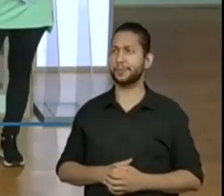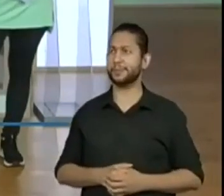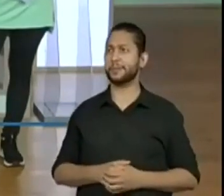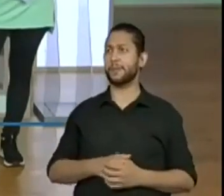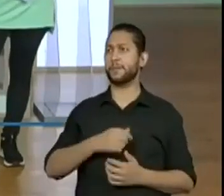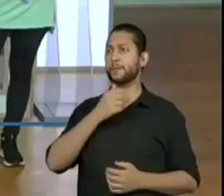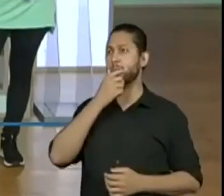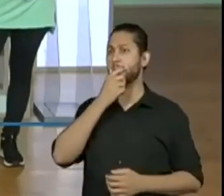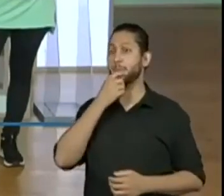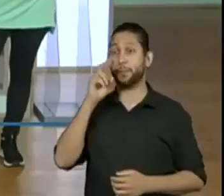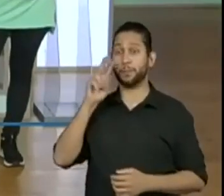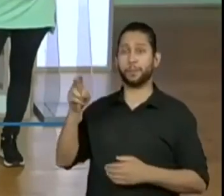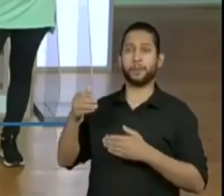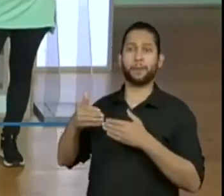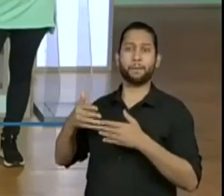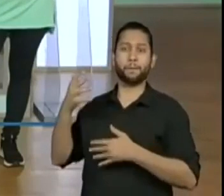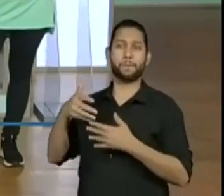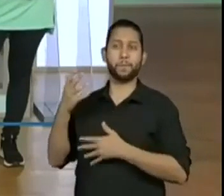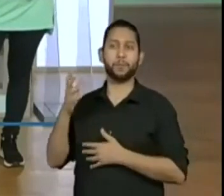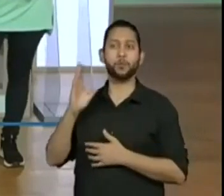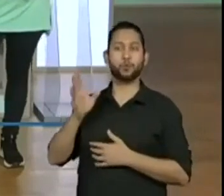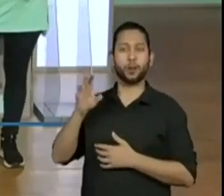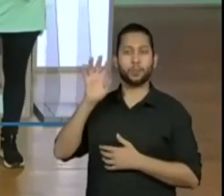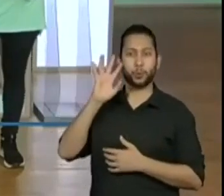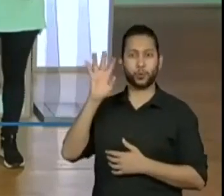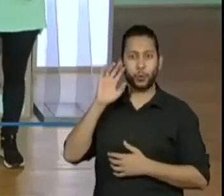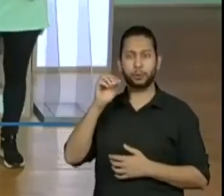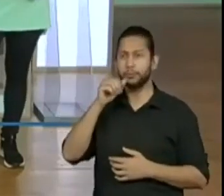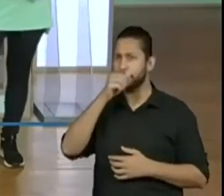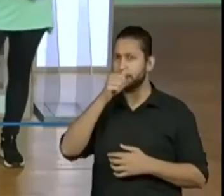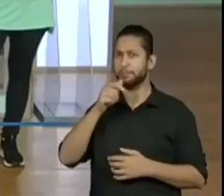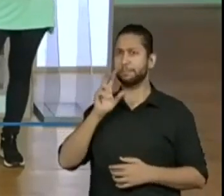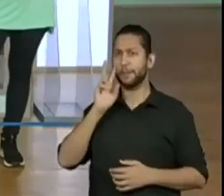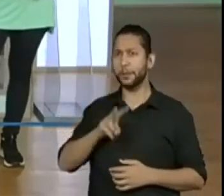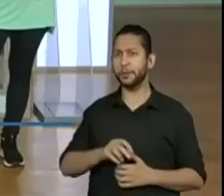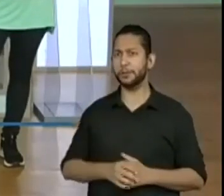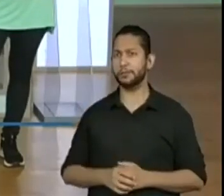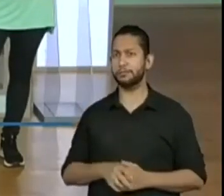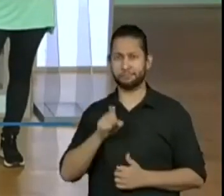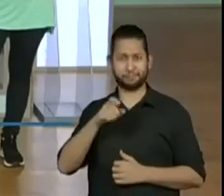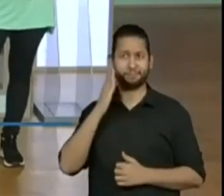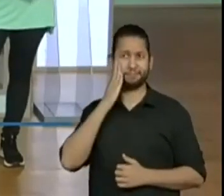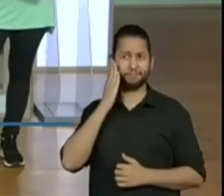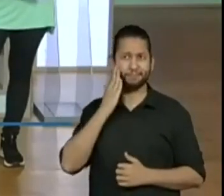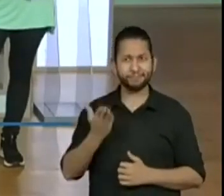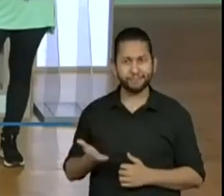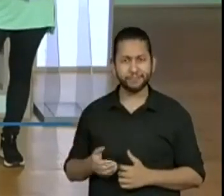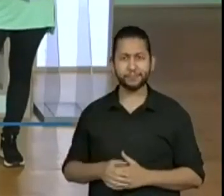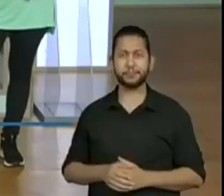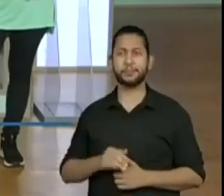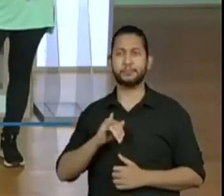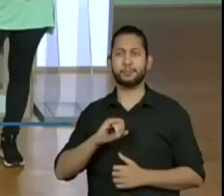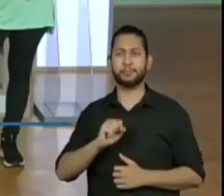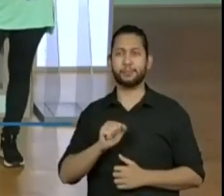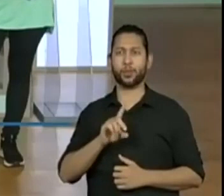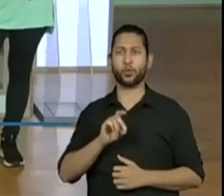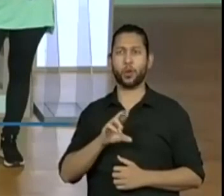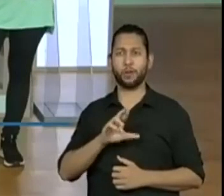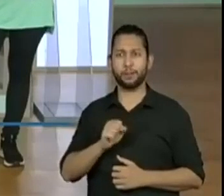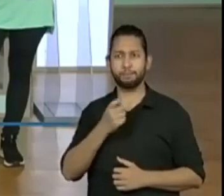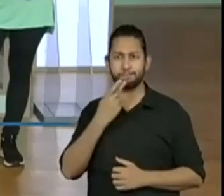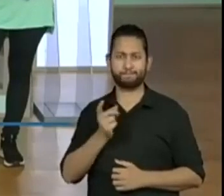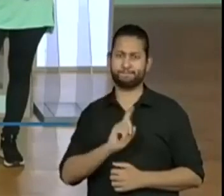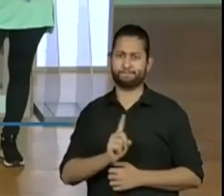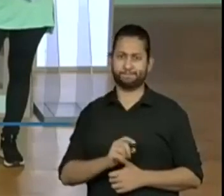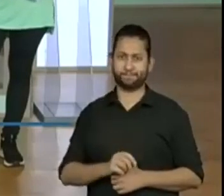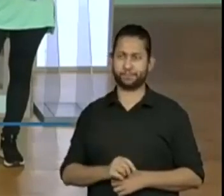Quem será que já imaginou, né? Já leu sobre isso e já sabia? Ó, a Isadora disse que não,